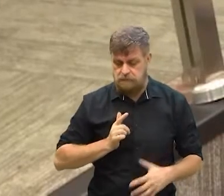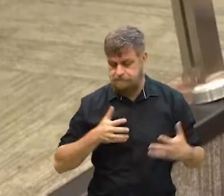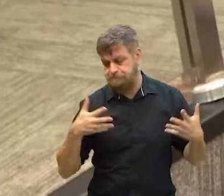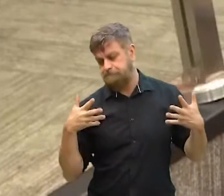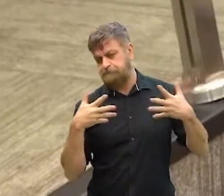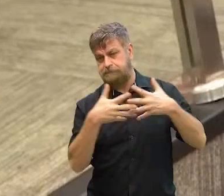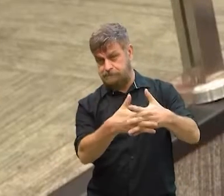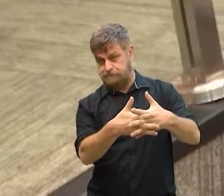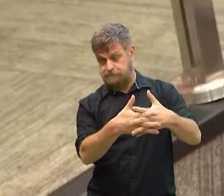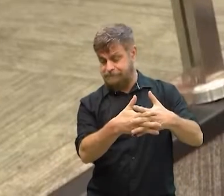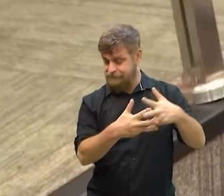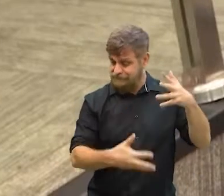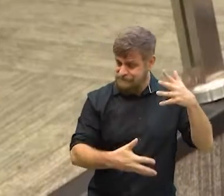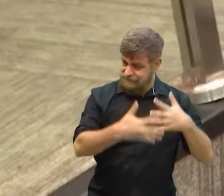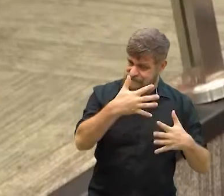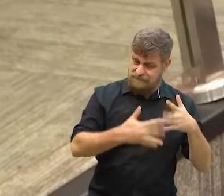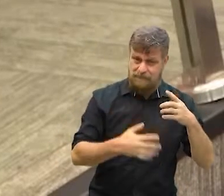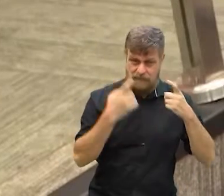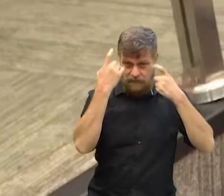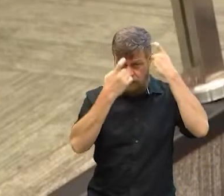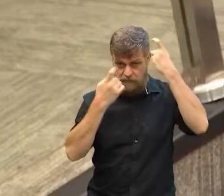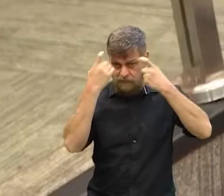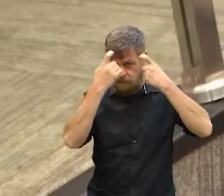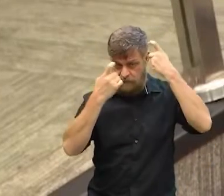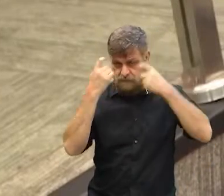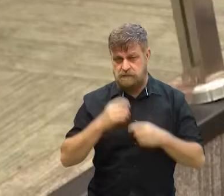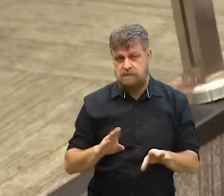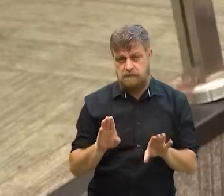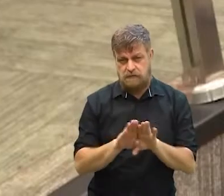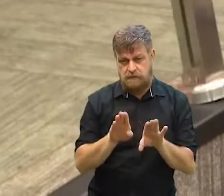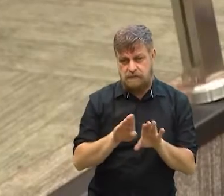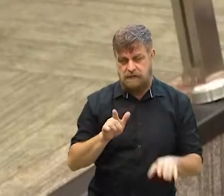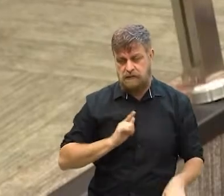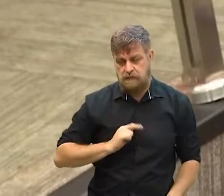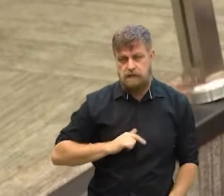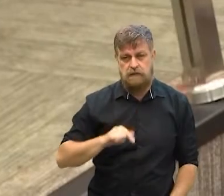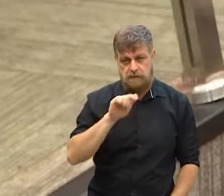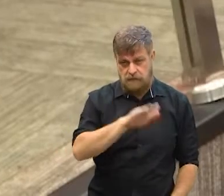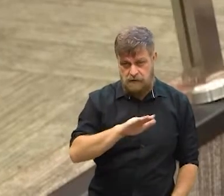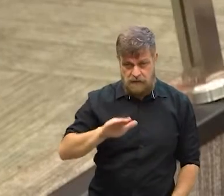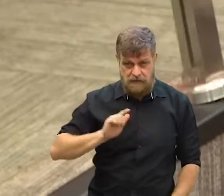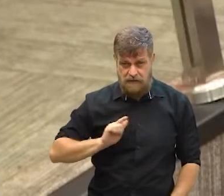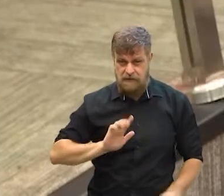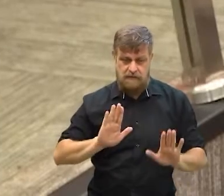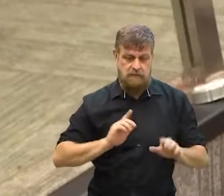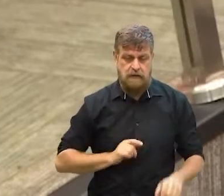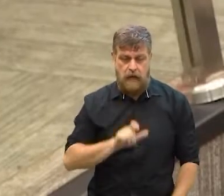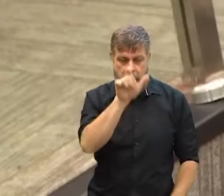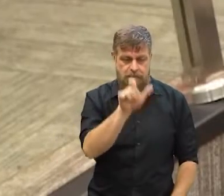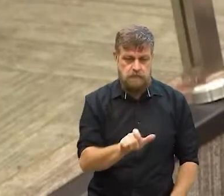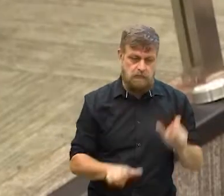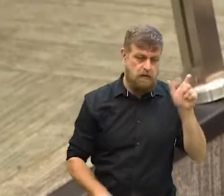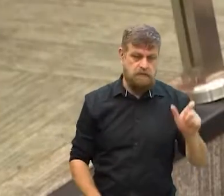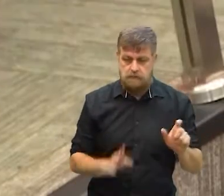gerar algum tipo de confusão e de preocupação, né, com relação à integridade. Não que A ou